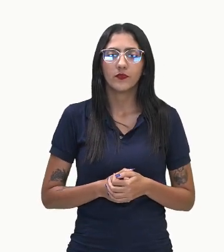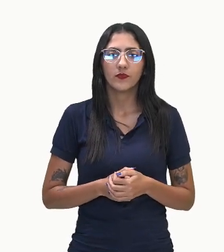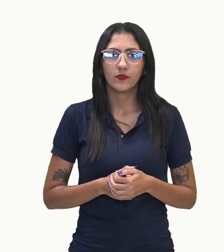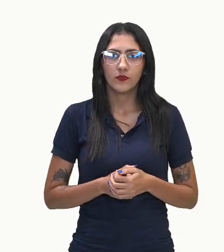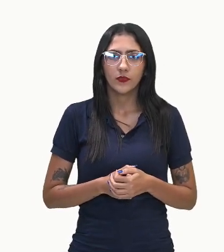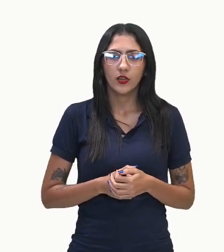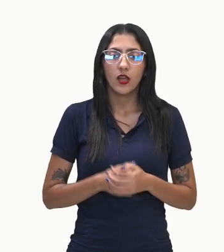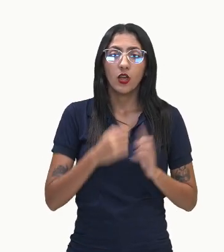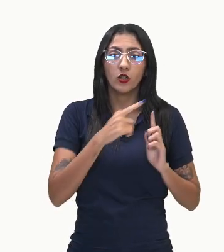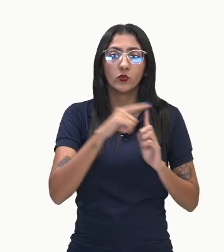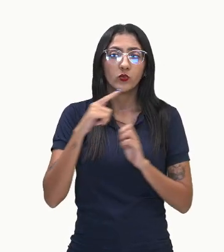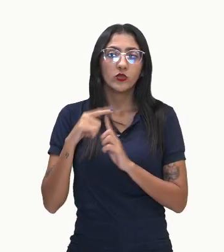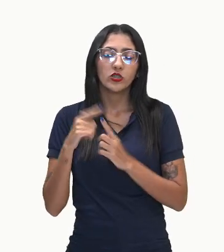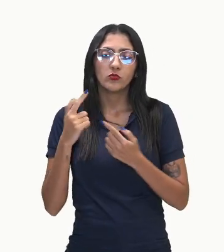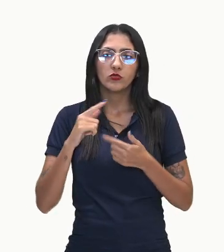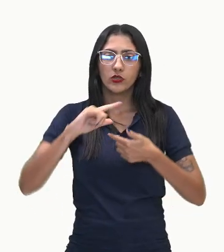é